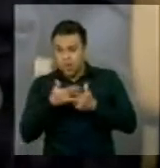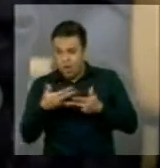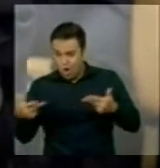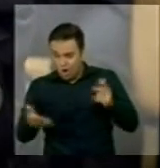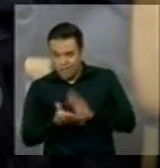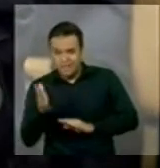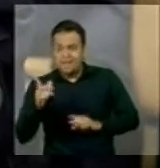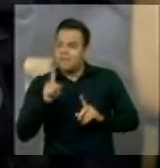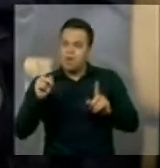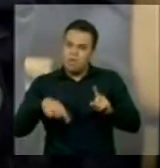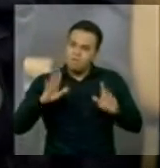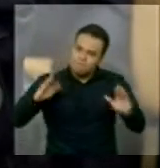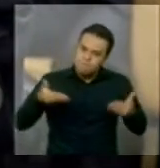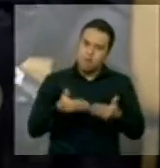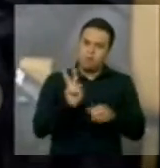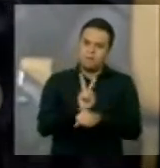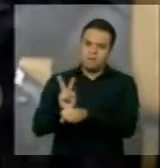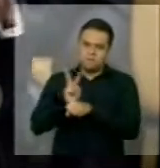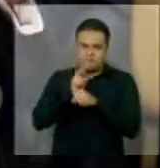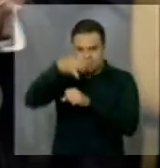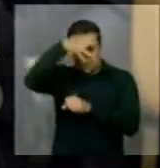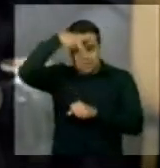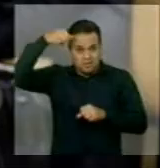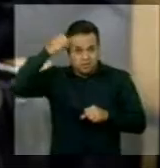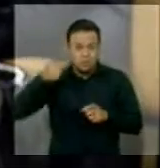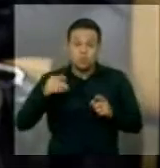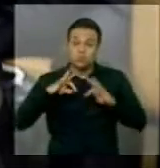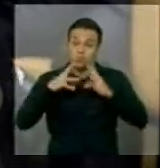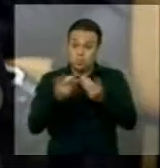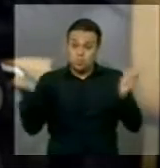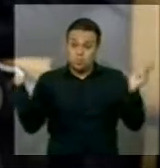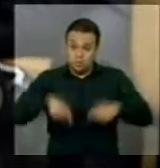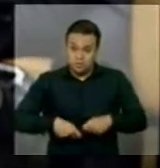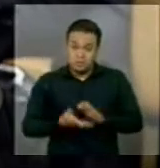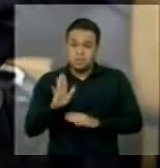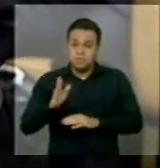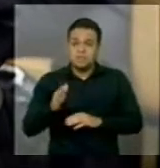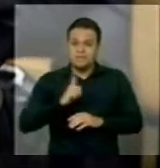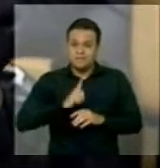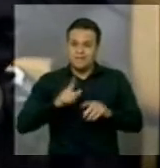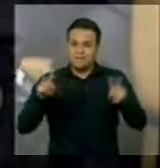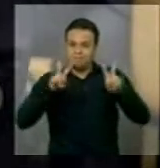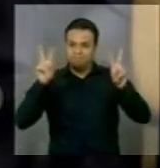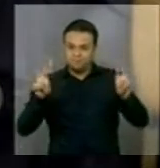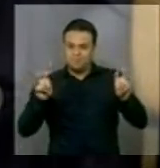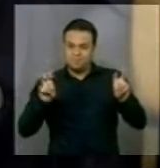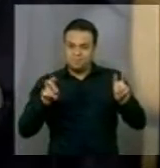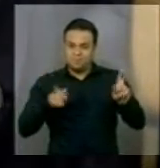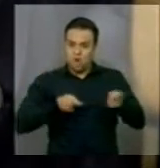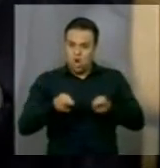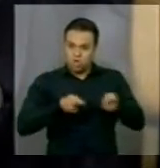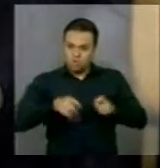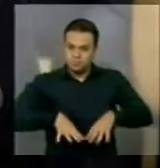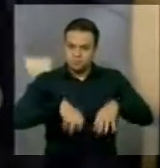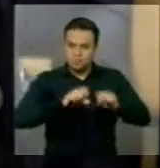voltados à preservação da Amazônia, toda essa possibilidade, todo esse título de domínio, ele está sujeito a essa